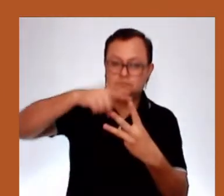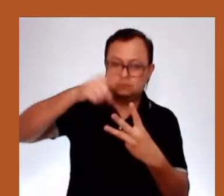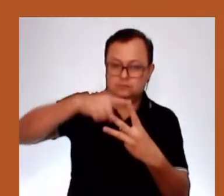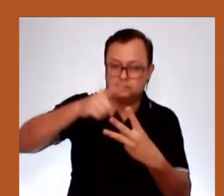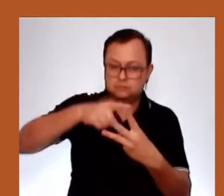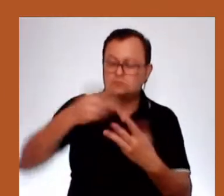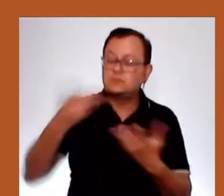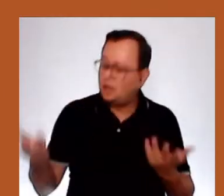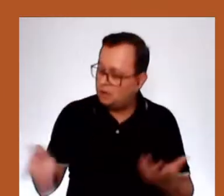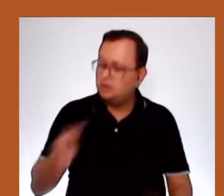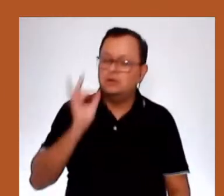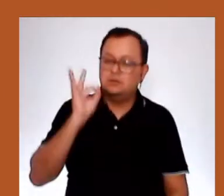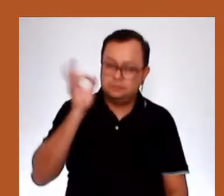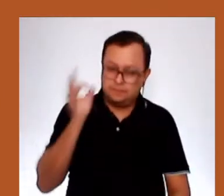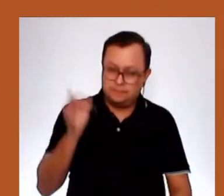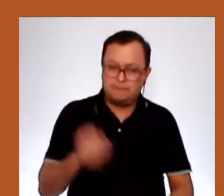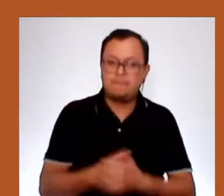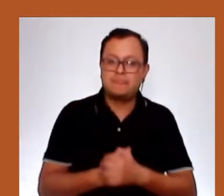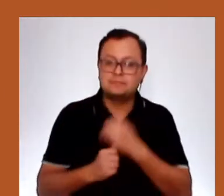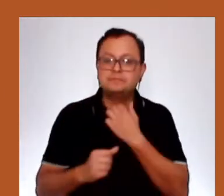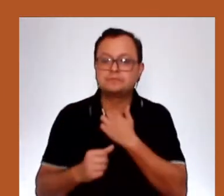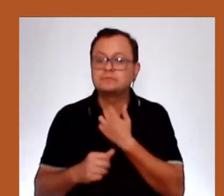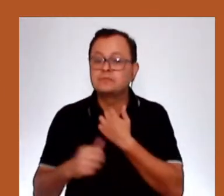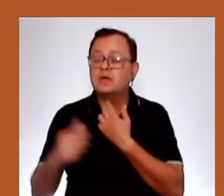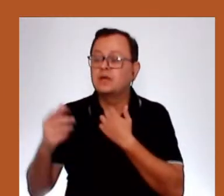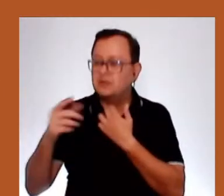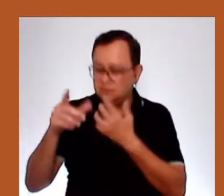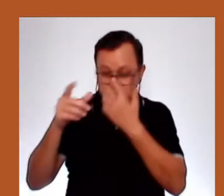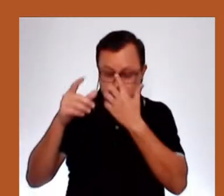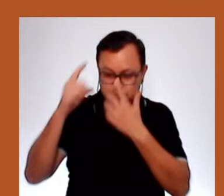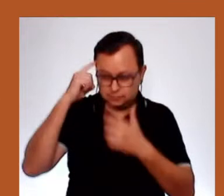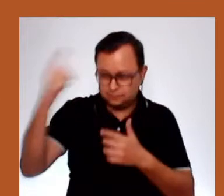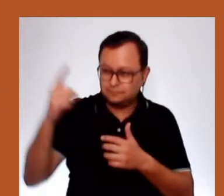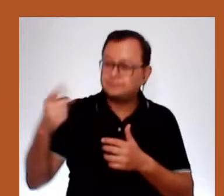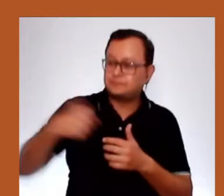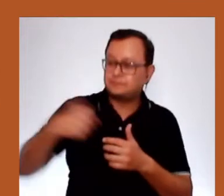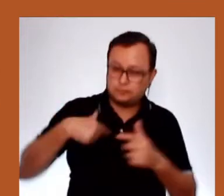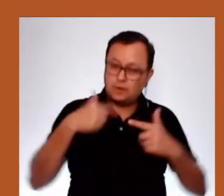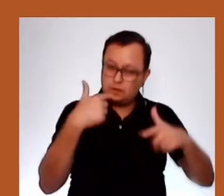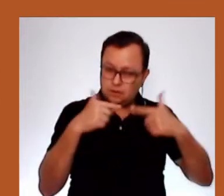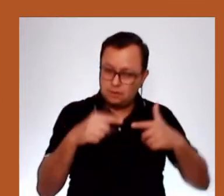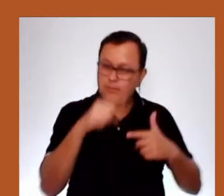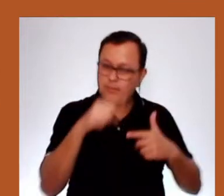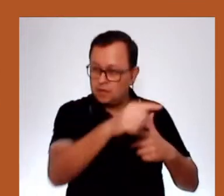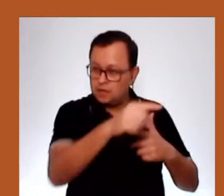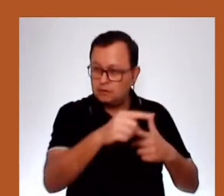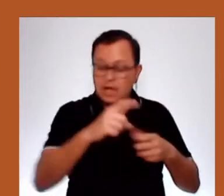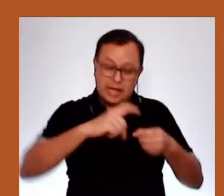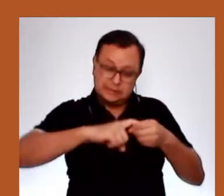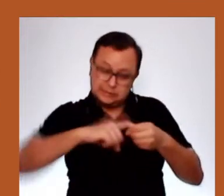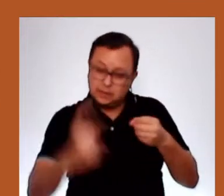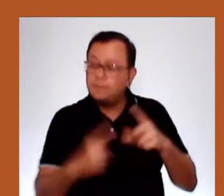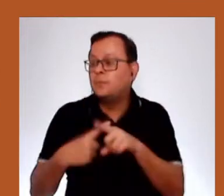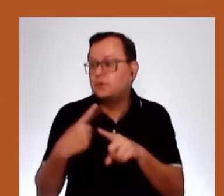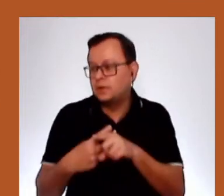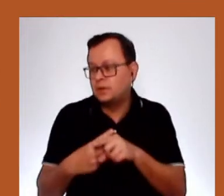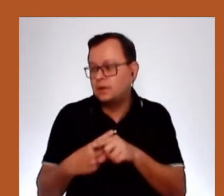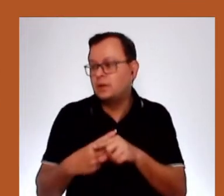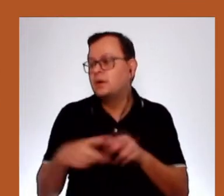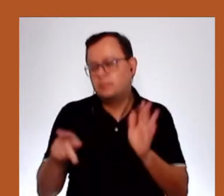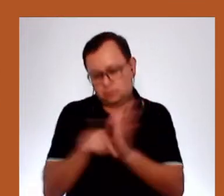o meu último emprego, eu saí por conta da pandemia e por causa da minha idade. Senão, ainda estava lá. Eu